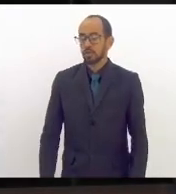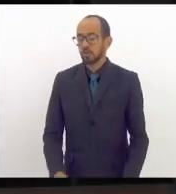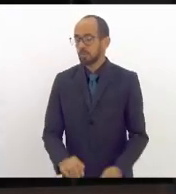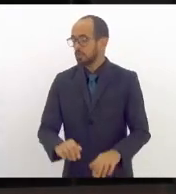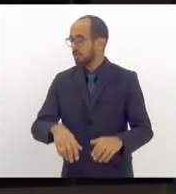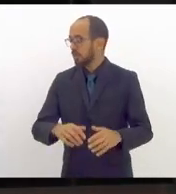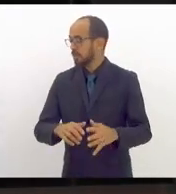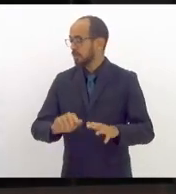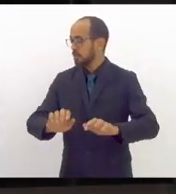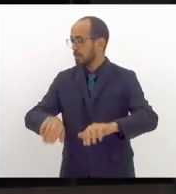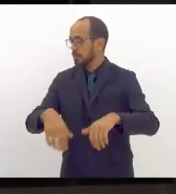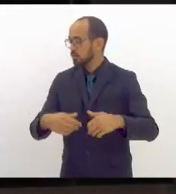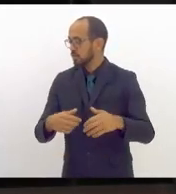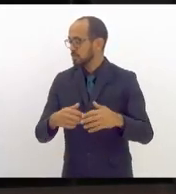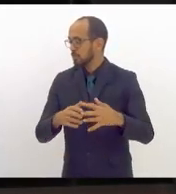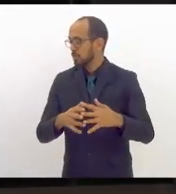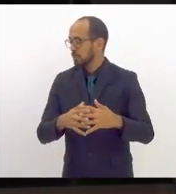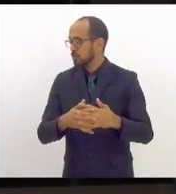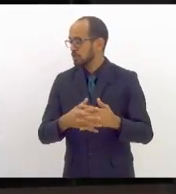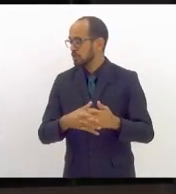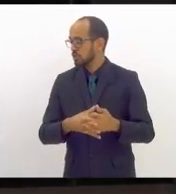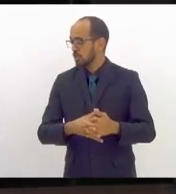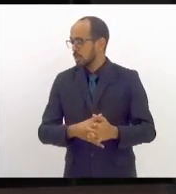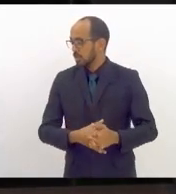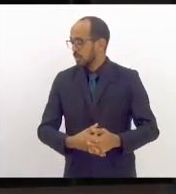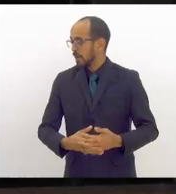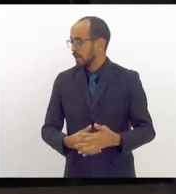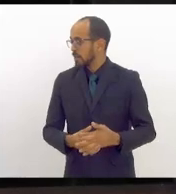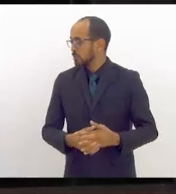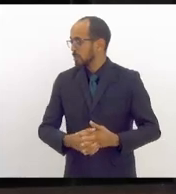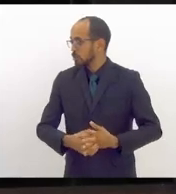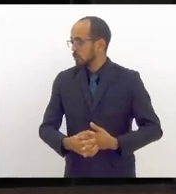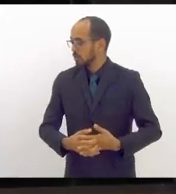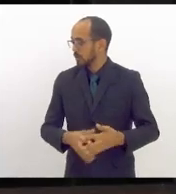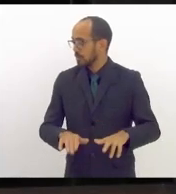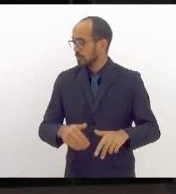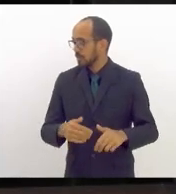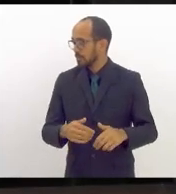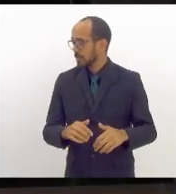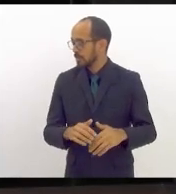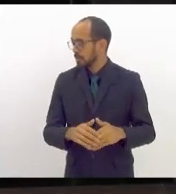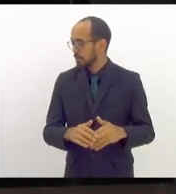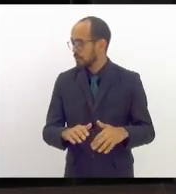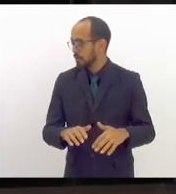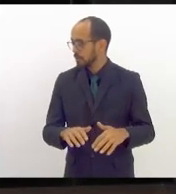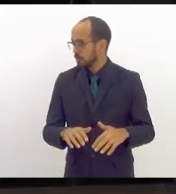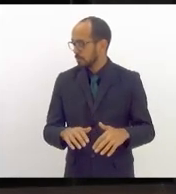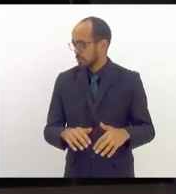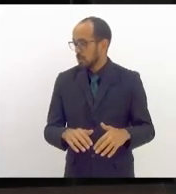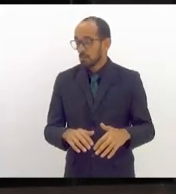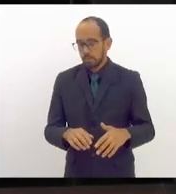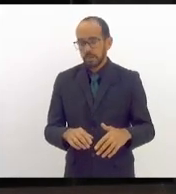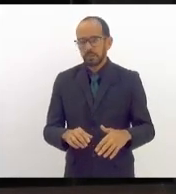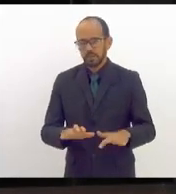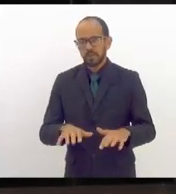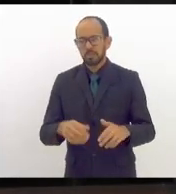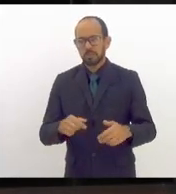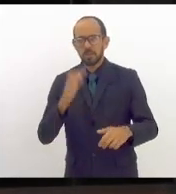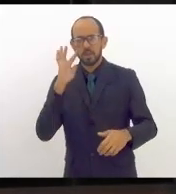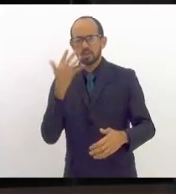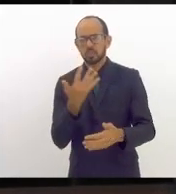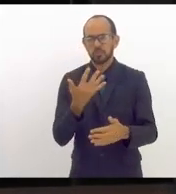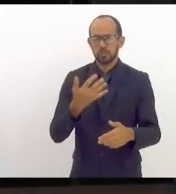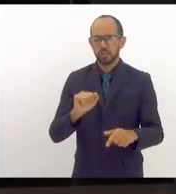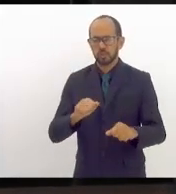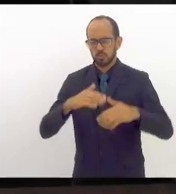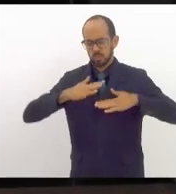muito rasteira mas que quem era atacado resolveu sereno